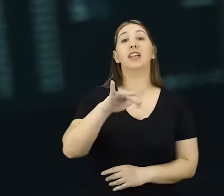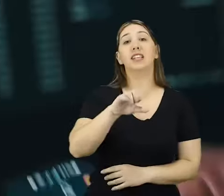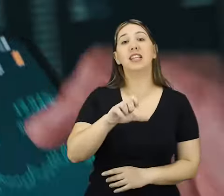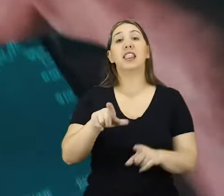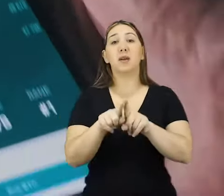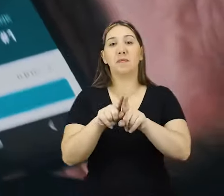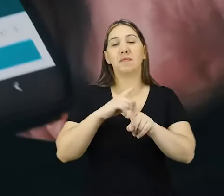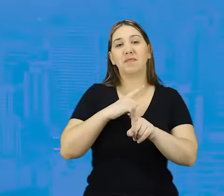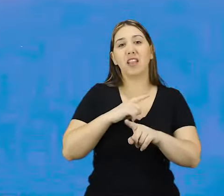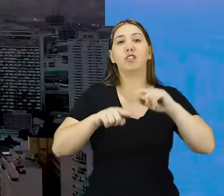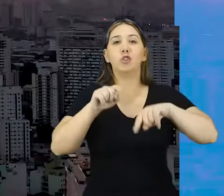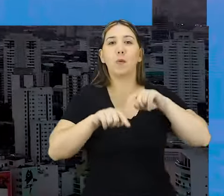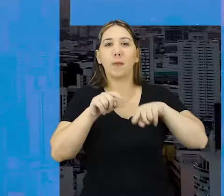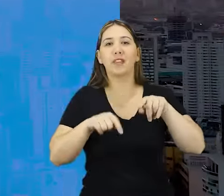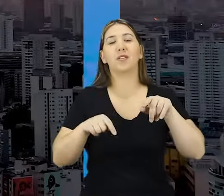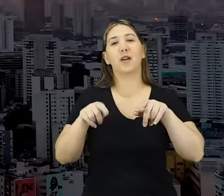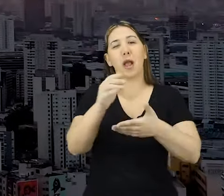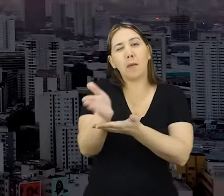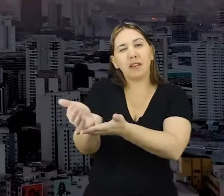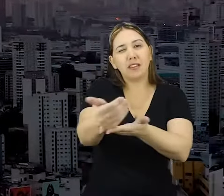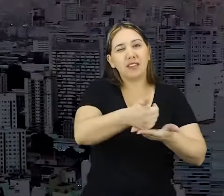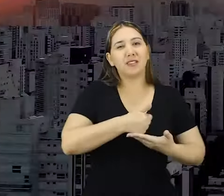como instrumentos de captação.